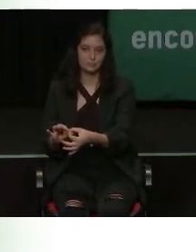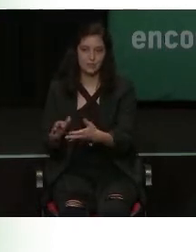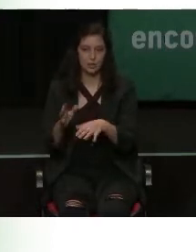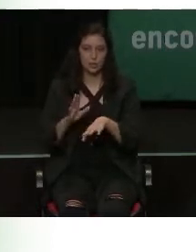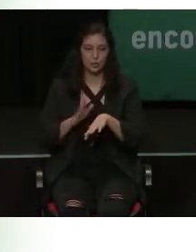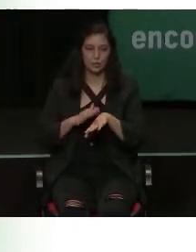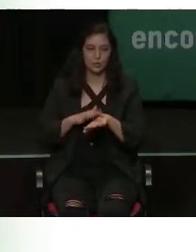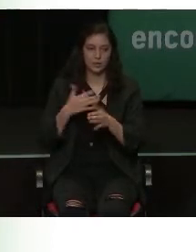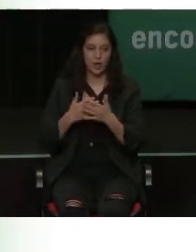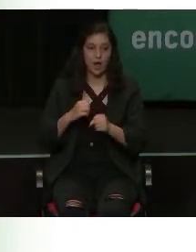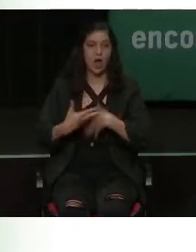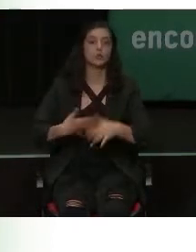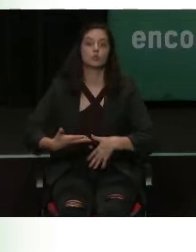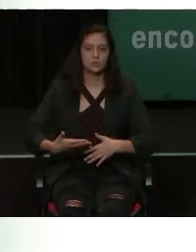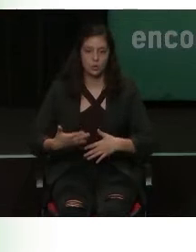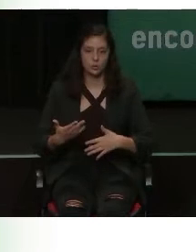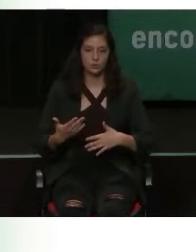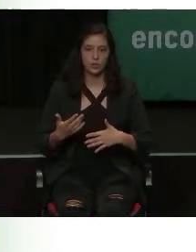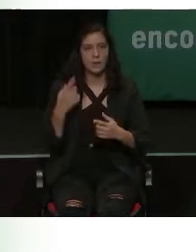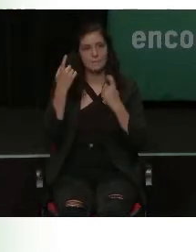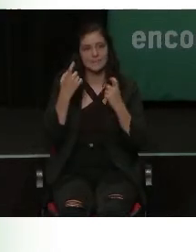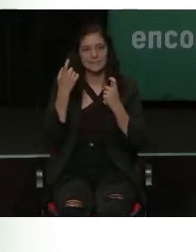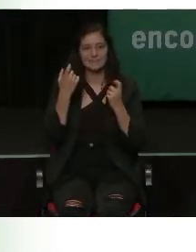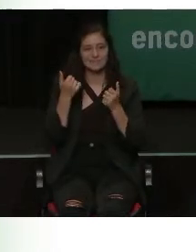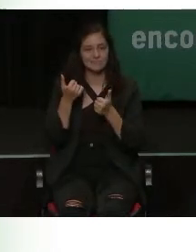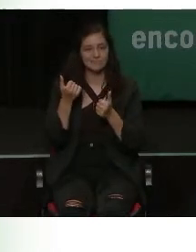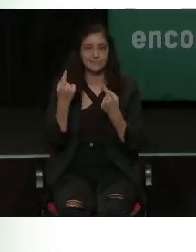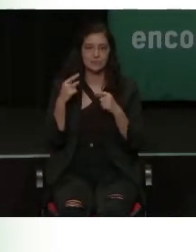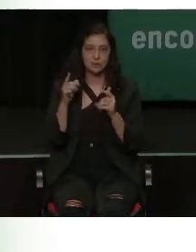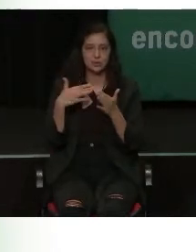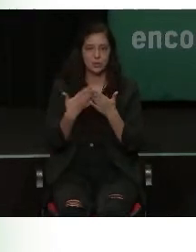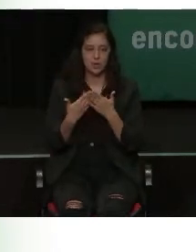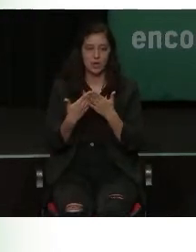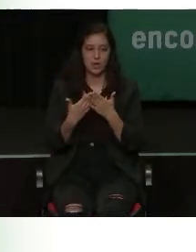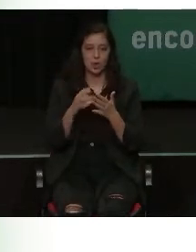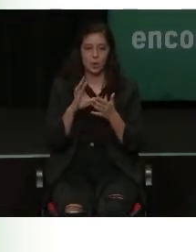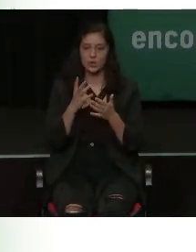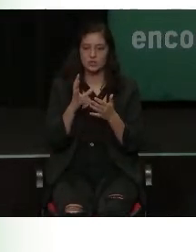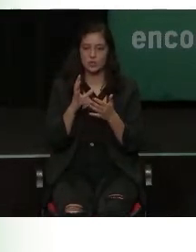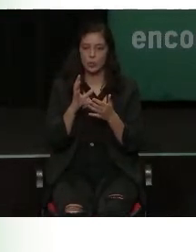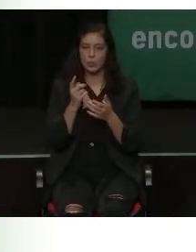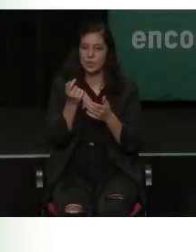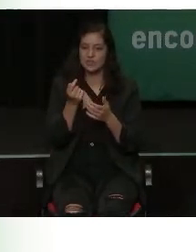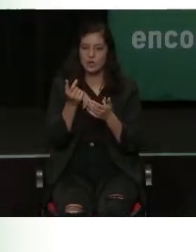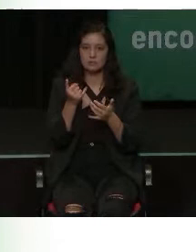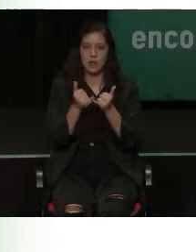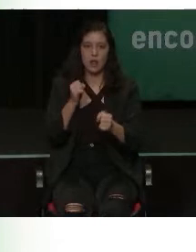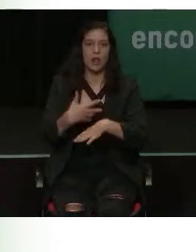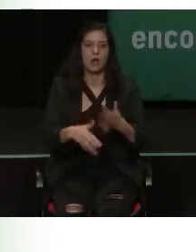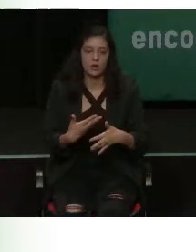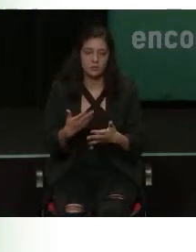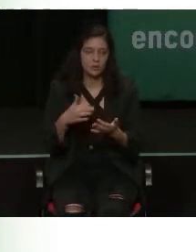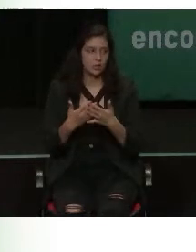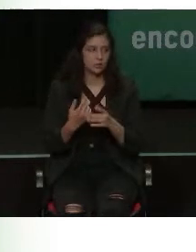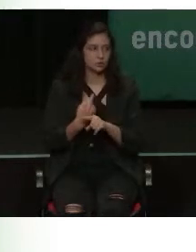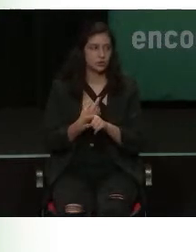mais rapidamente ao ato, não é um ato tão refletido, e, portanto, é quase aqui uma resposta automática. E estas pessoas que têm vinculação